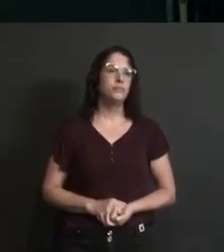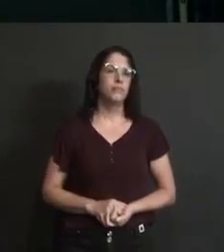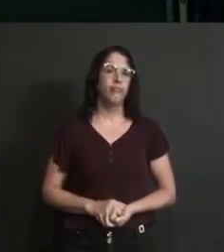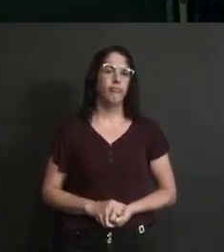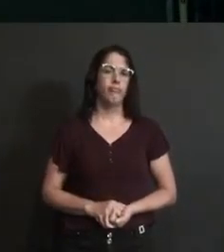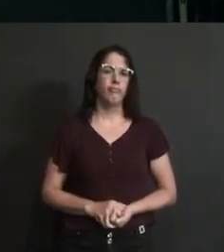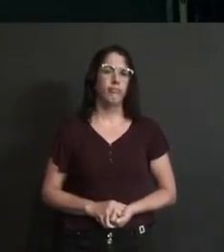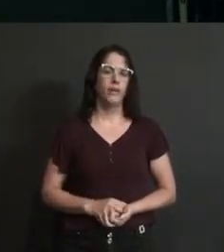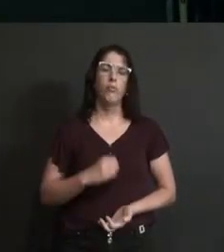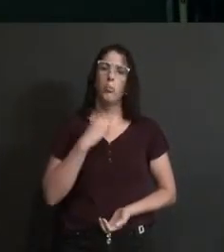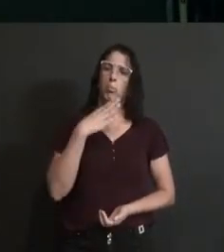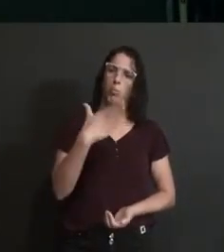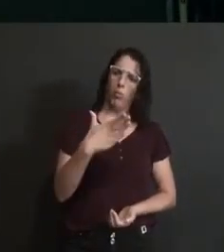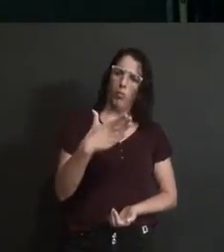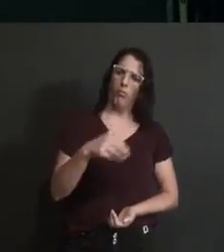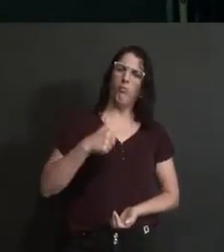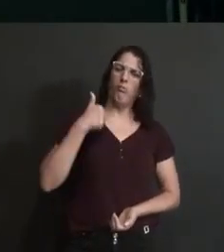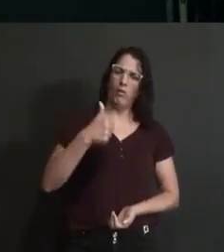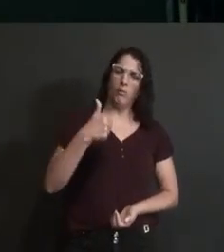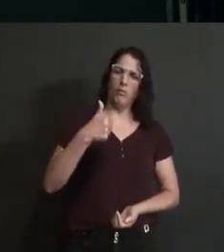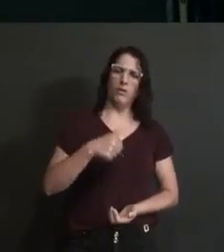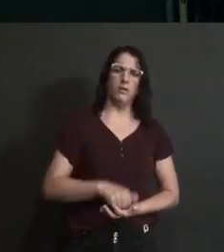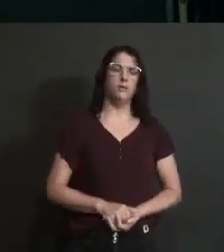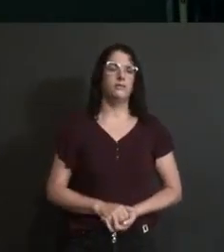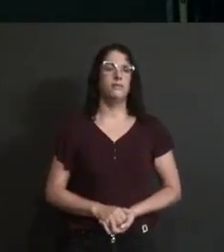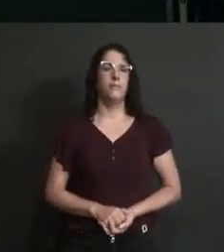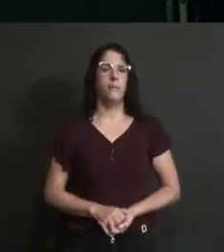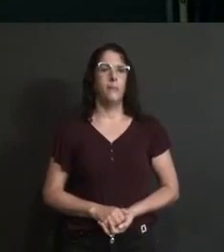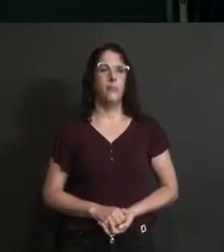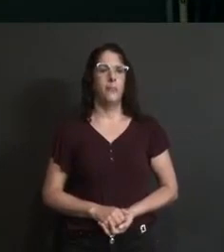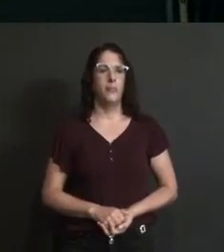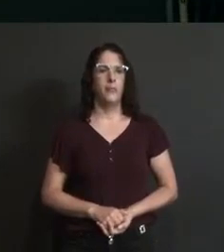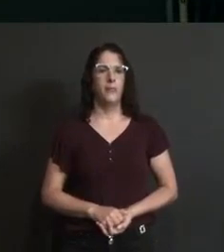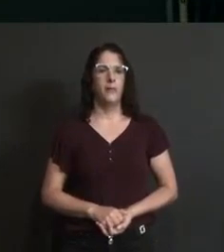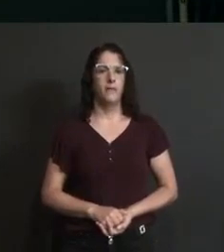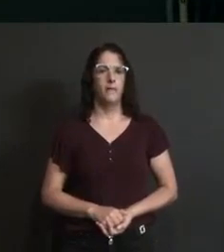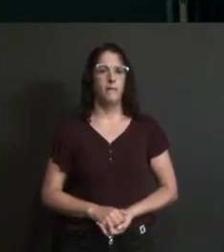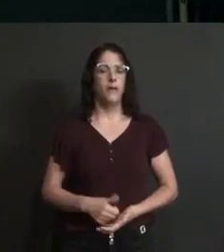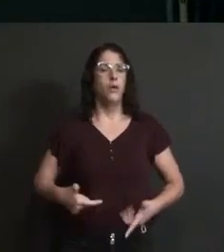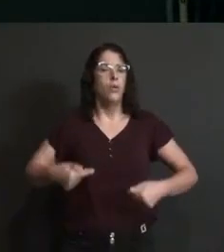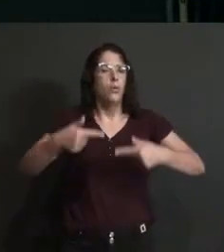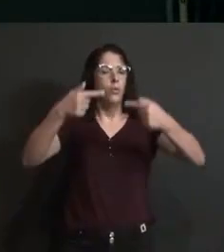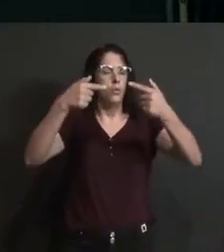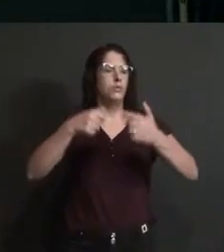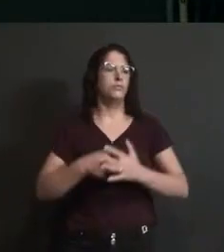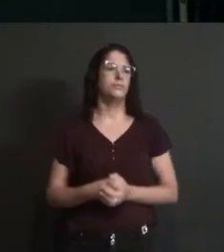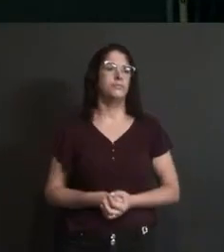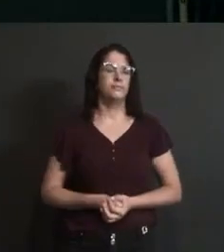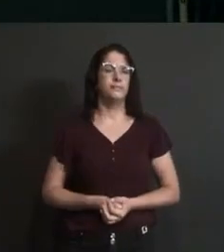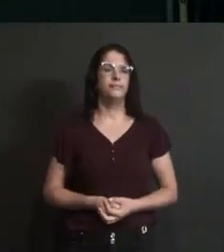Valeu a pena Davi fazer aquela loucura.